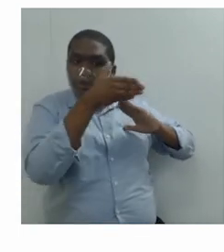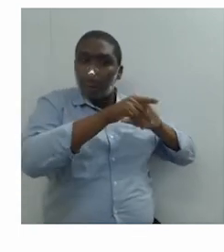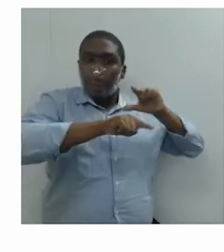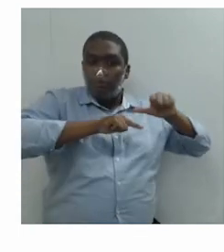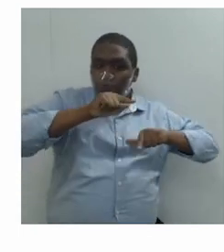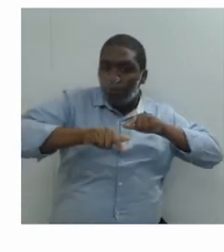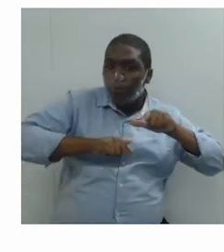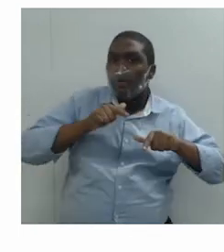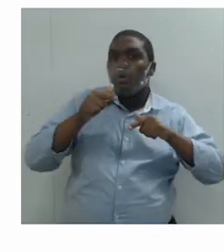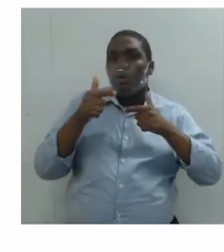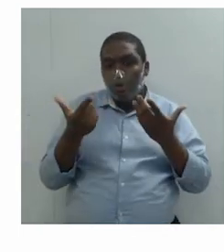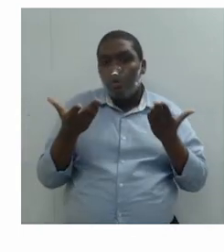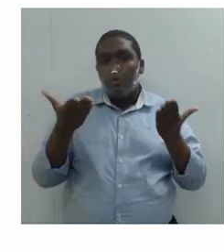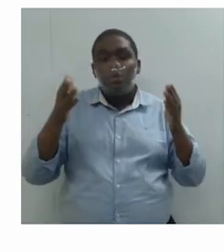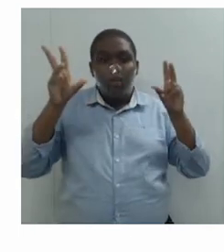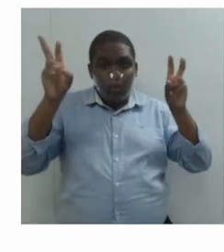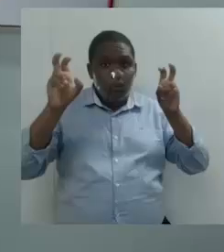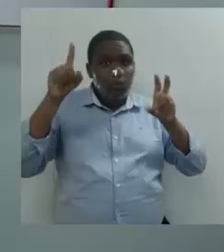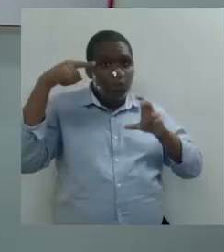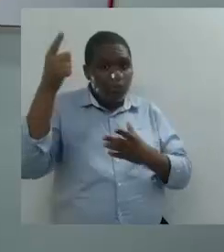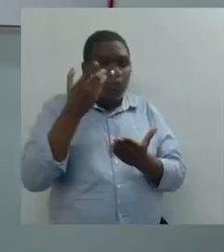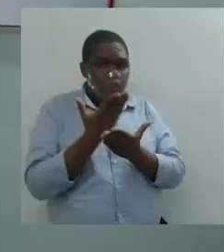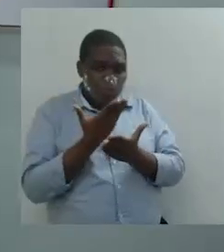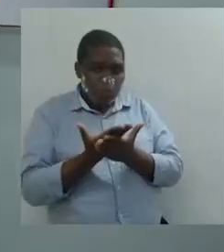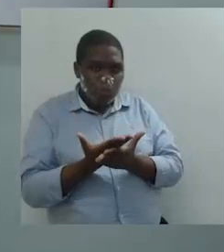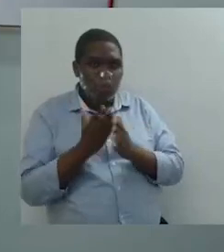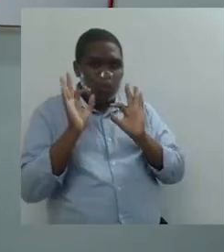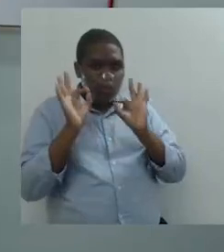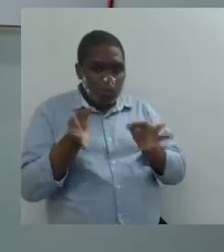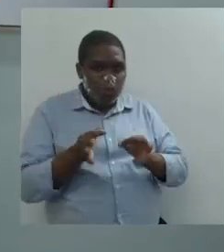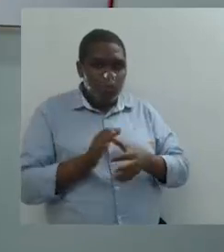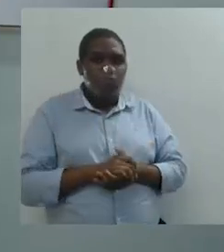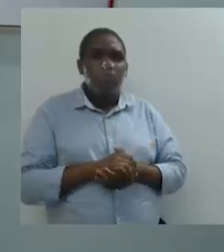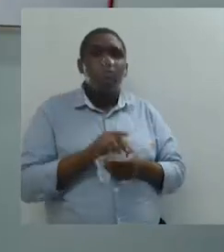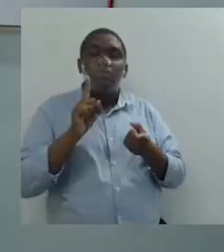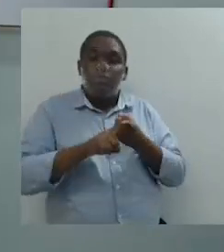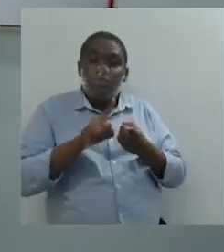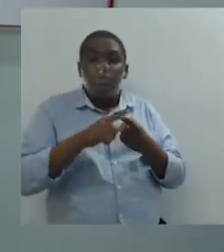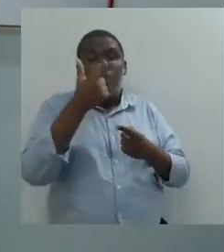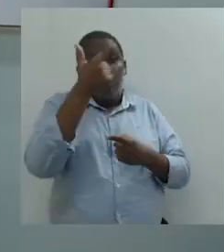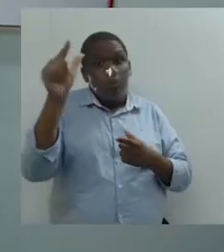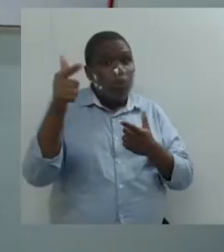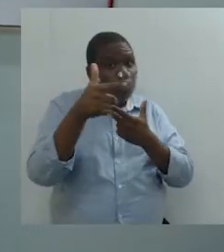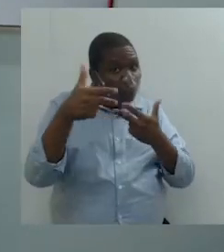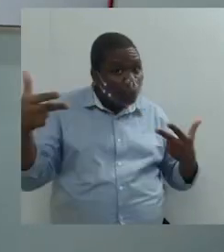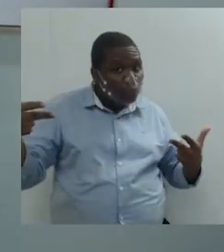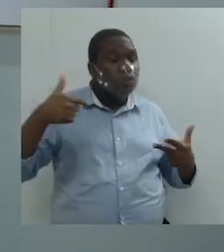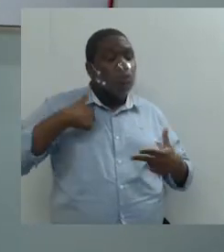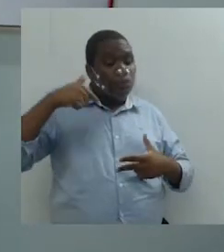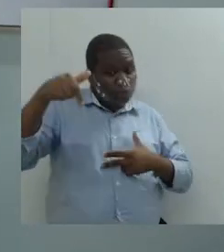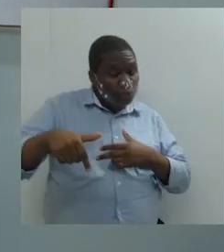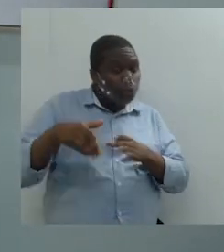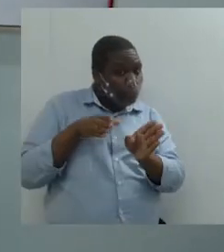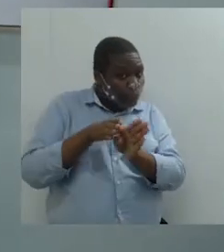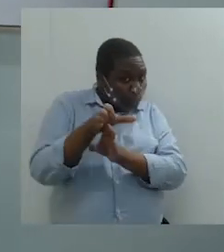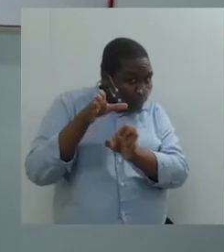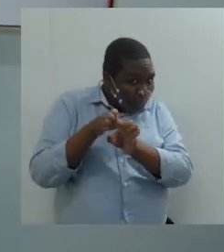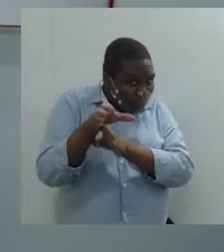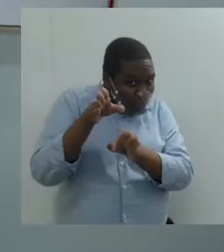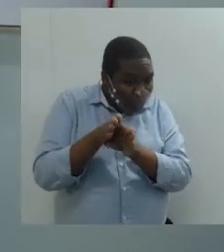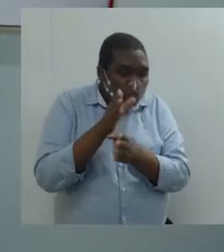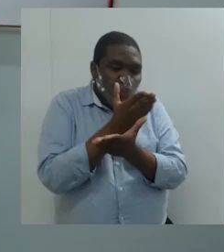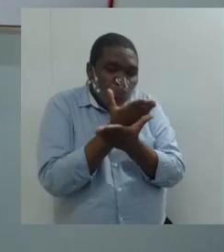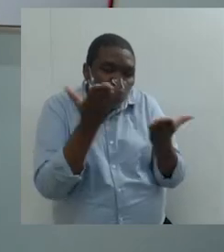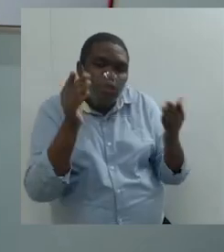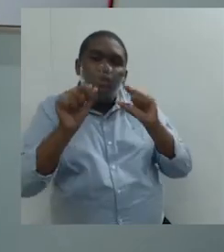assunto que nós vamos trabalhar na próxima aula. Uma outra dica que eu já trouxe para vocês é